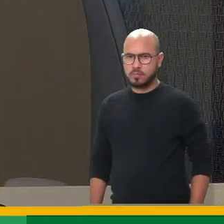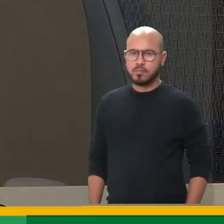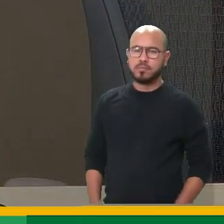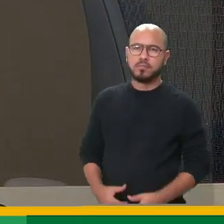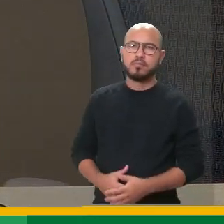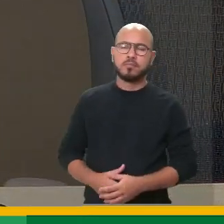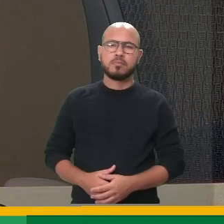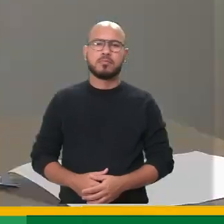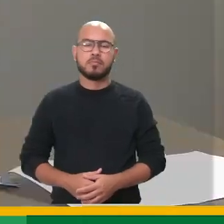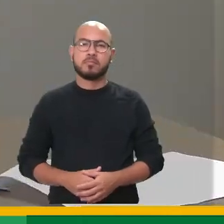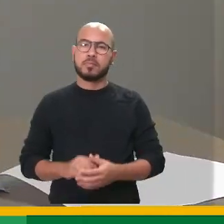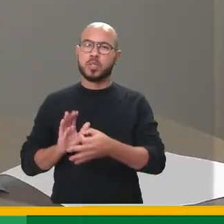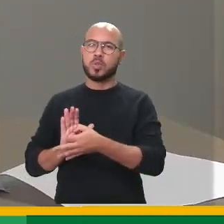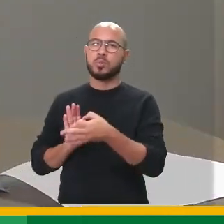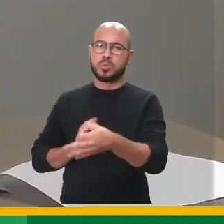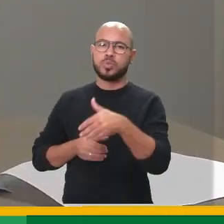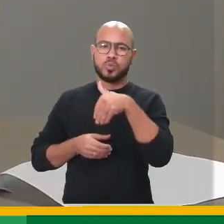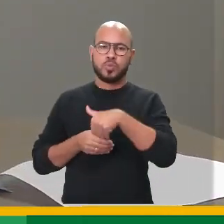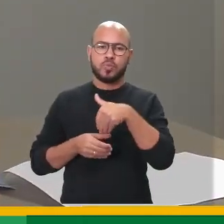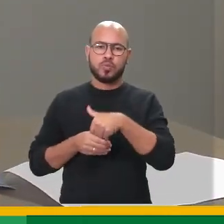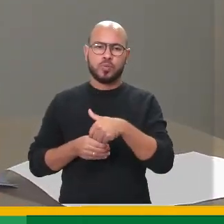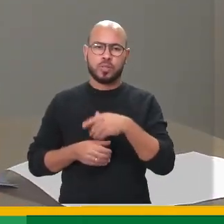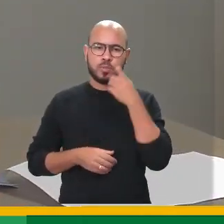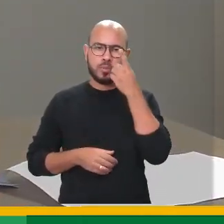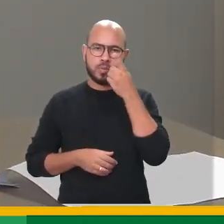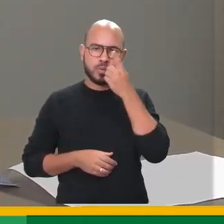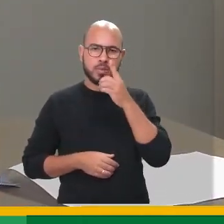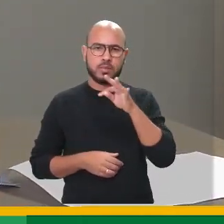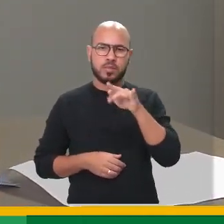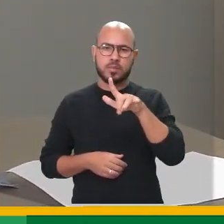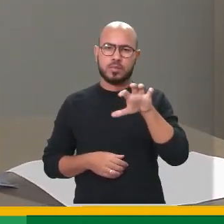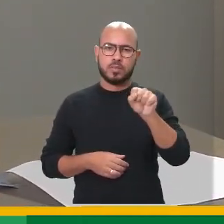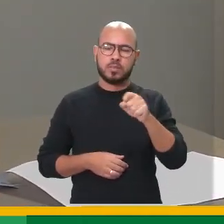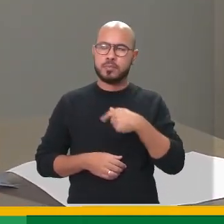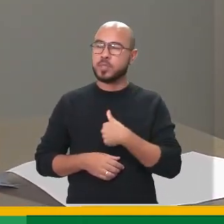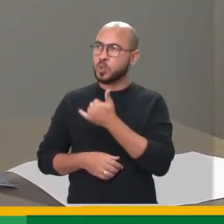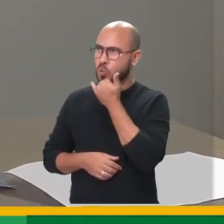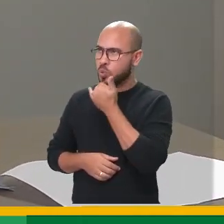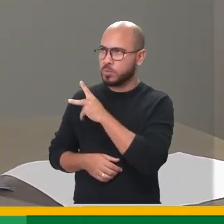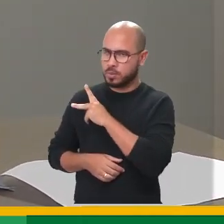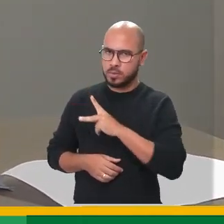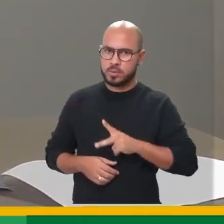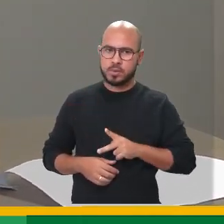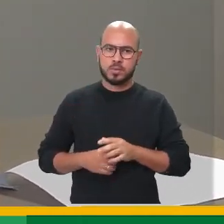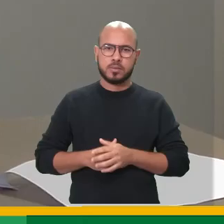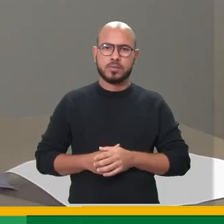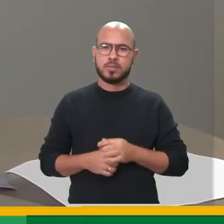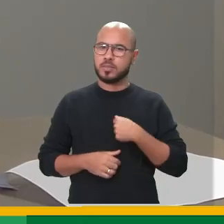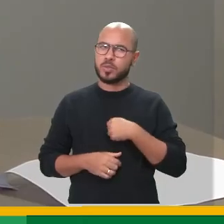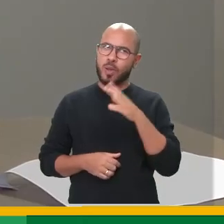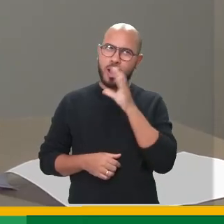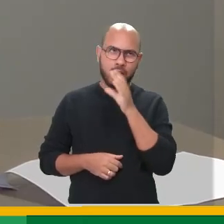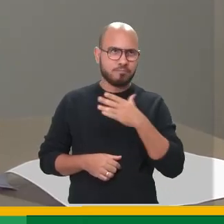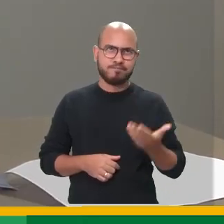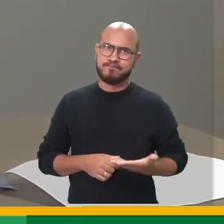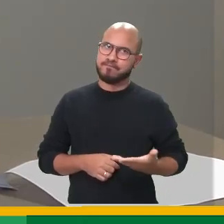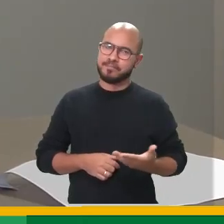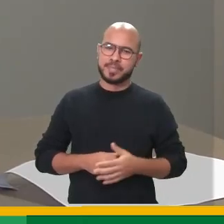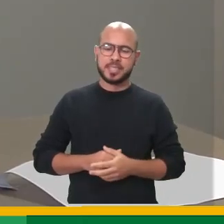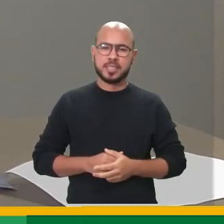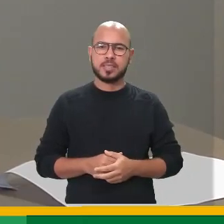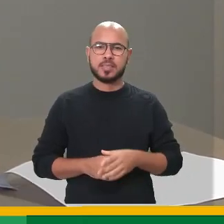Deputado tlos Barreto perdão Presidente Me desculpa eh acelerado eh deputada